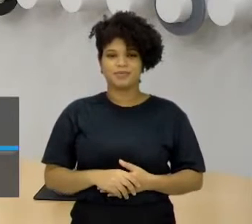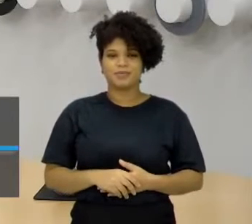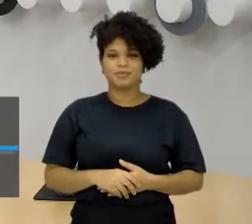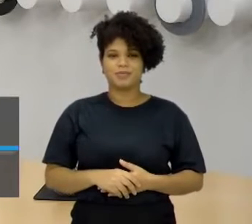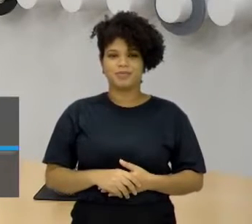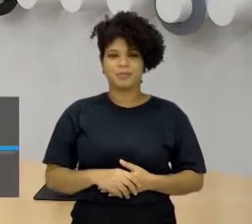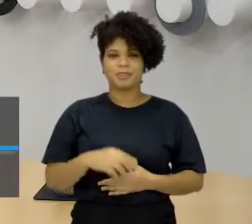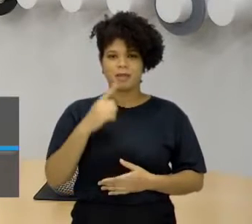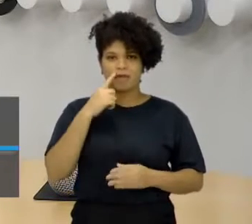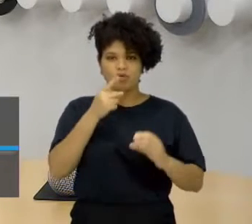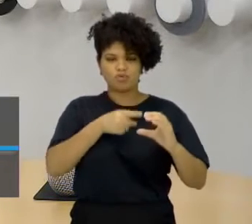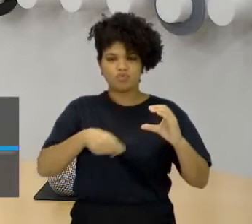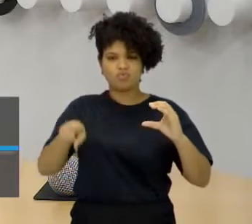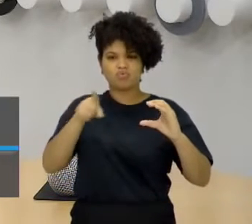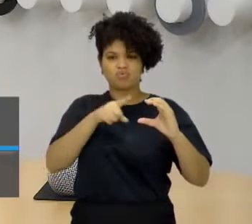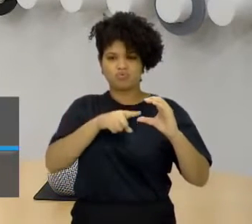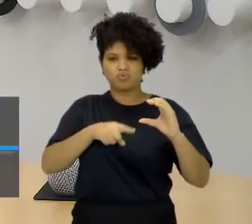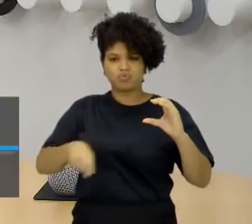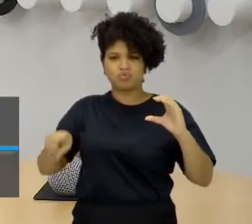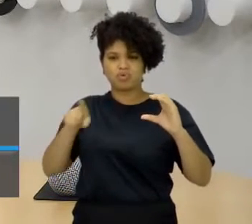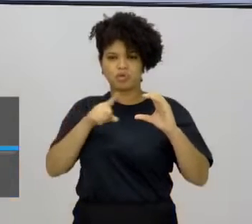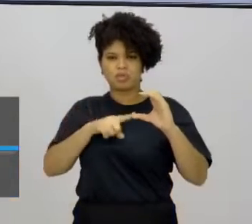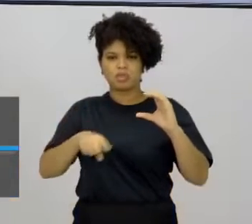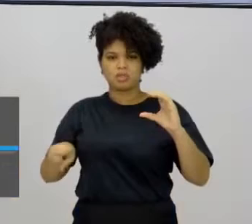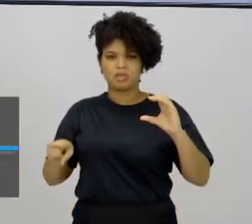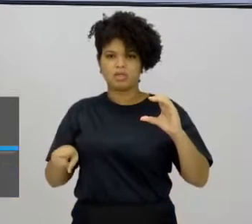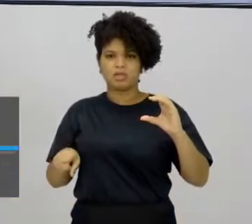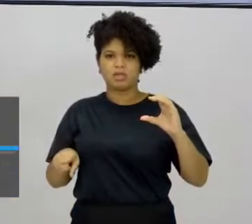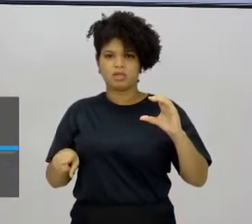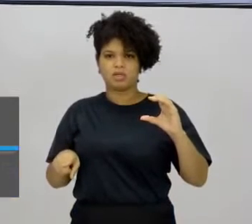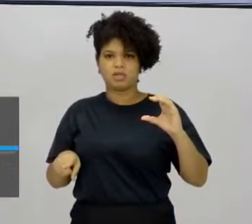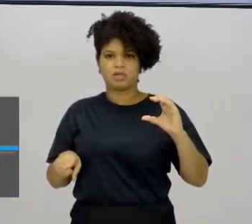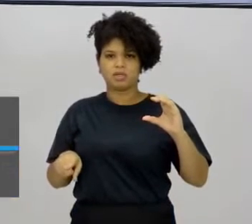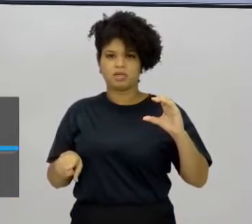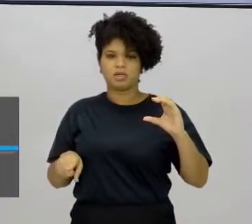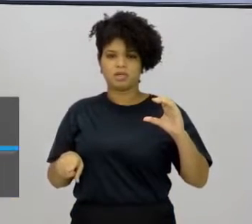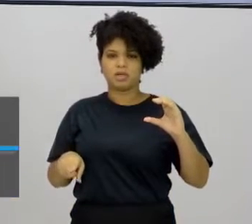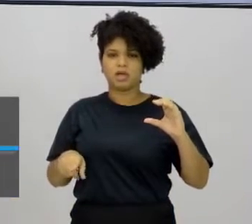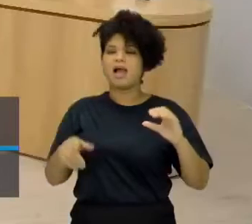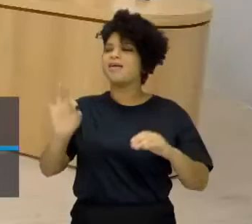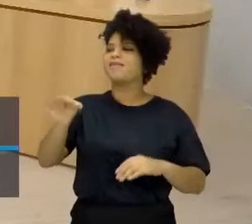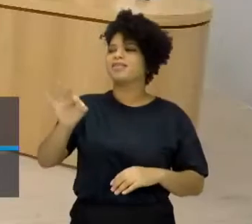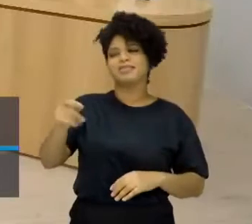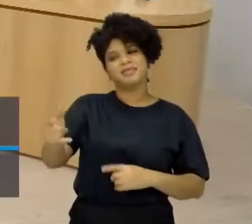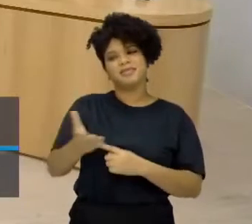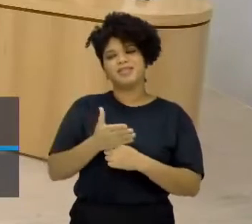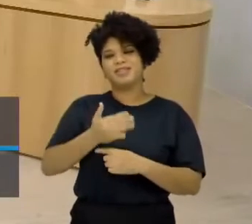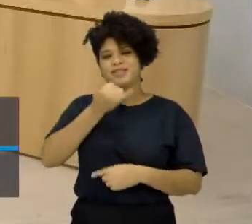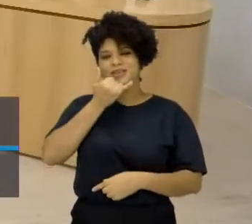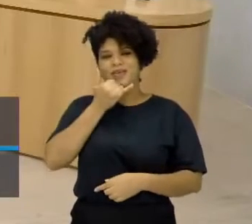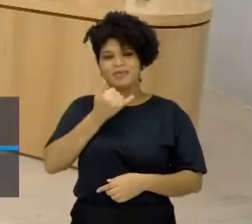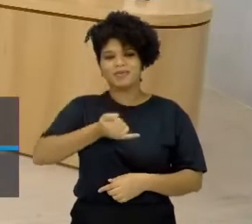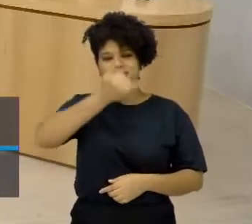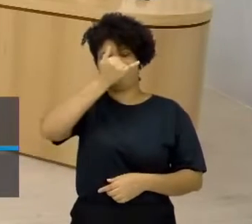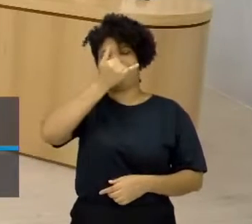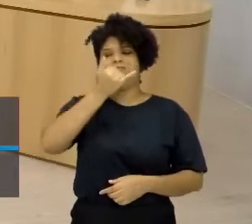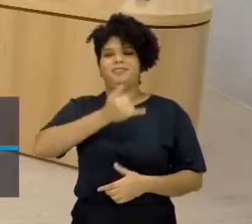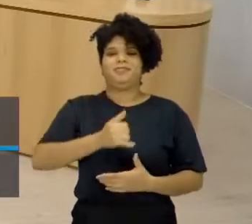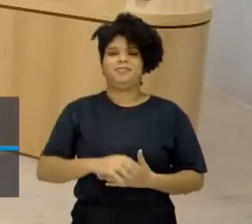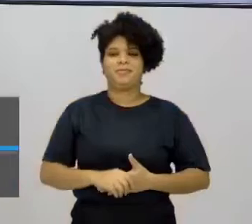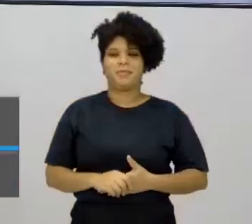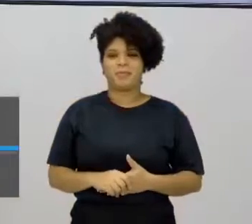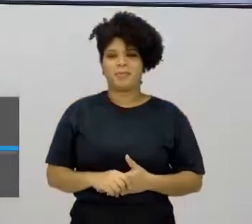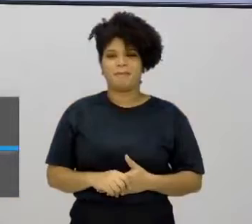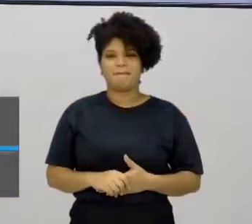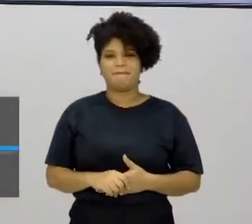ainda os fluxos. Tem os fluxos? De novo, aqui. Hein, João? Ok. Me perdoa aqui, de novo eu passei aí. Se